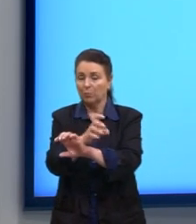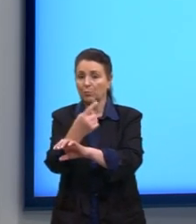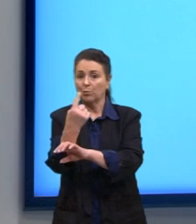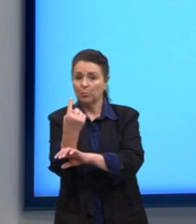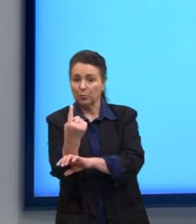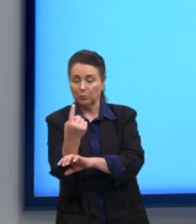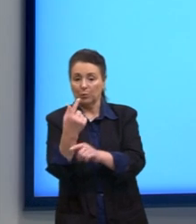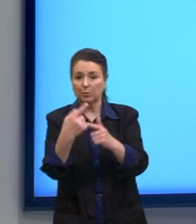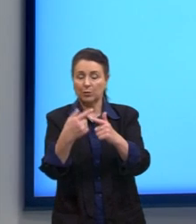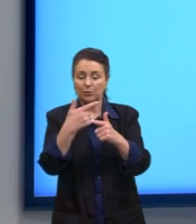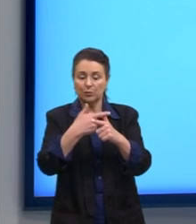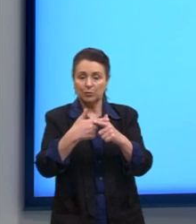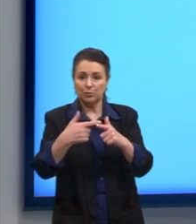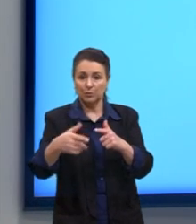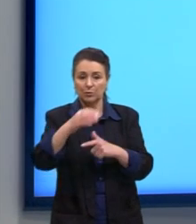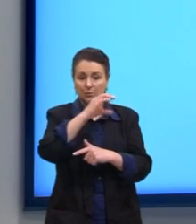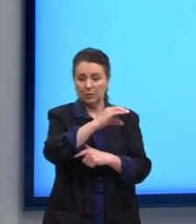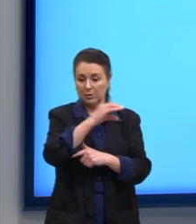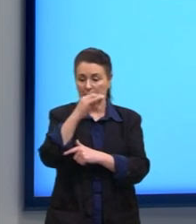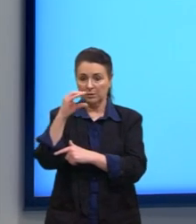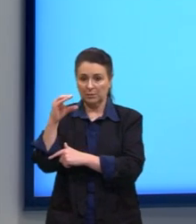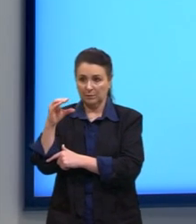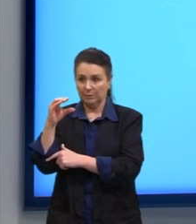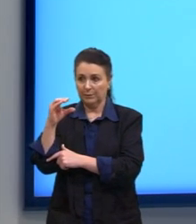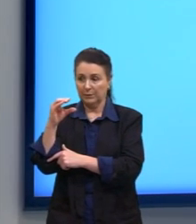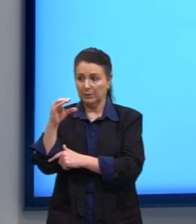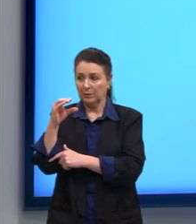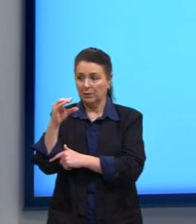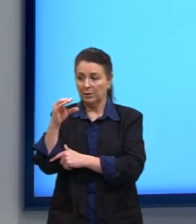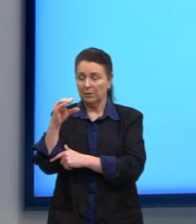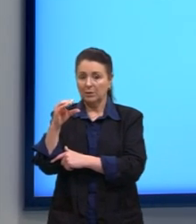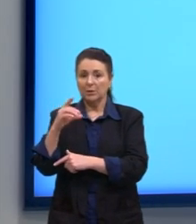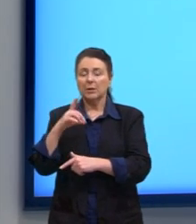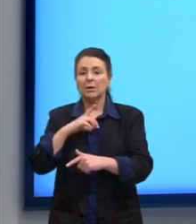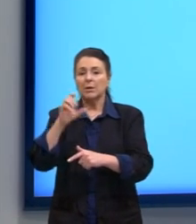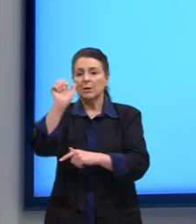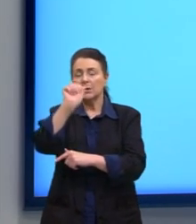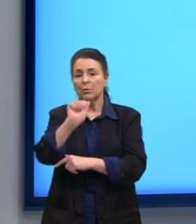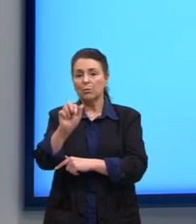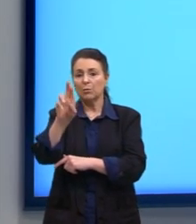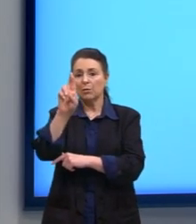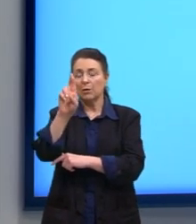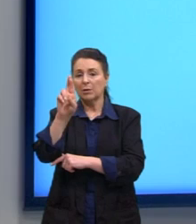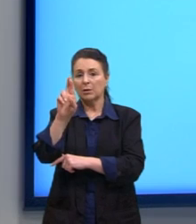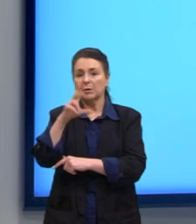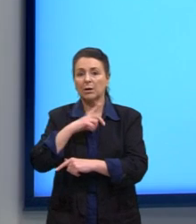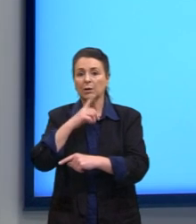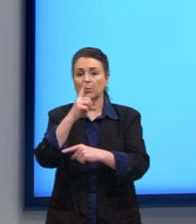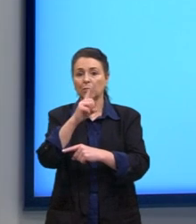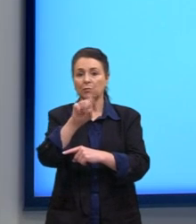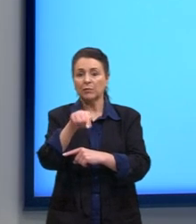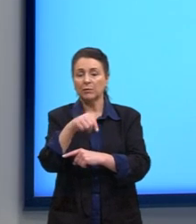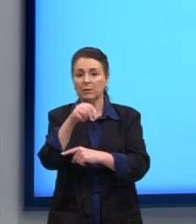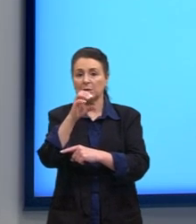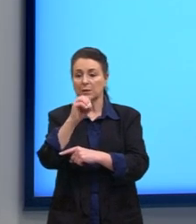eu estou dividindo C por C certo no ar então eu já vou ter